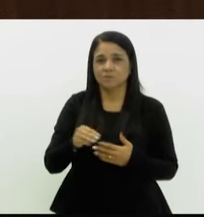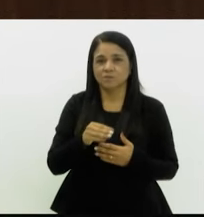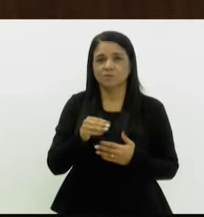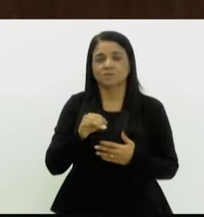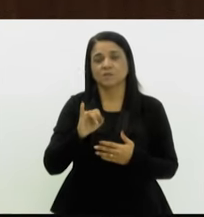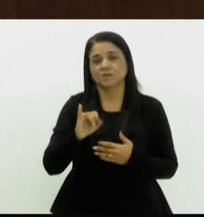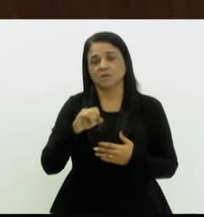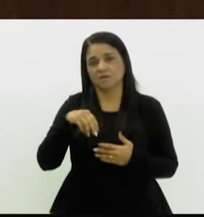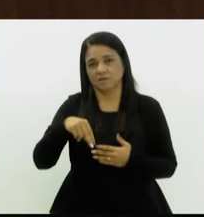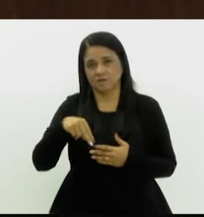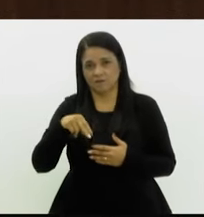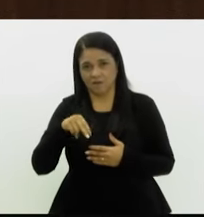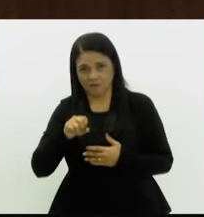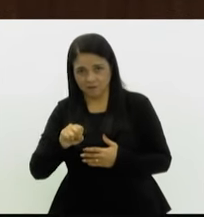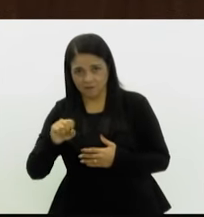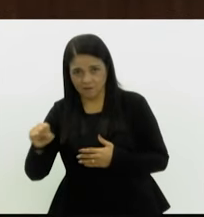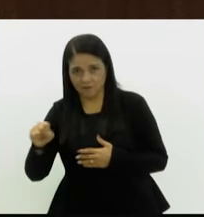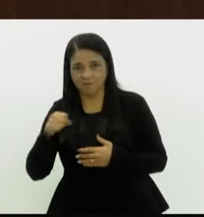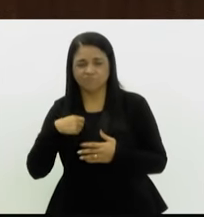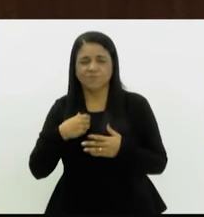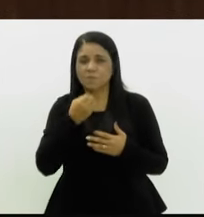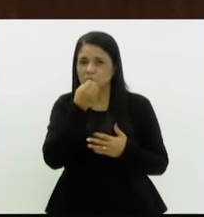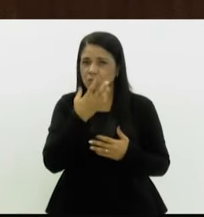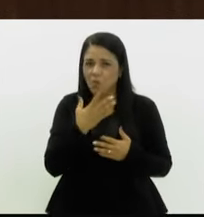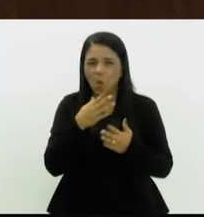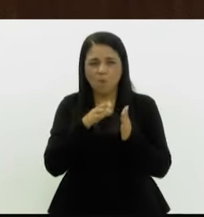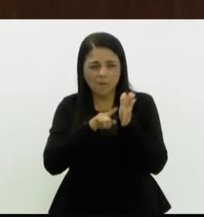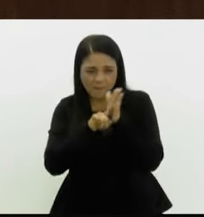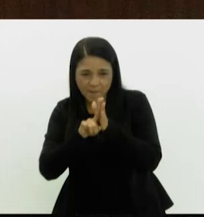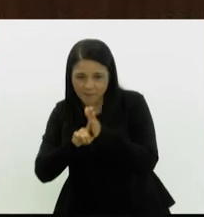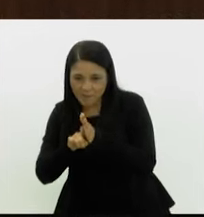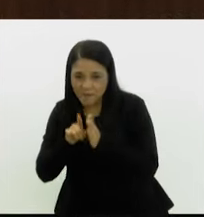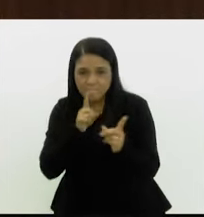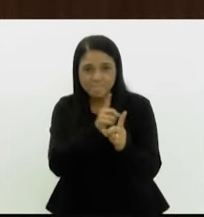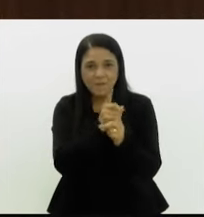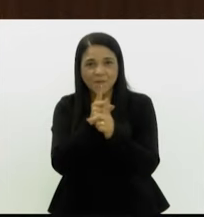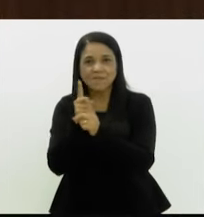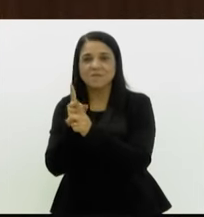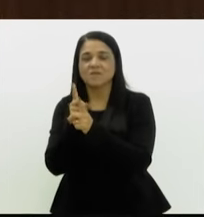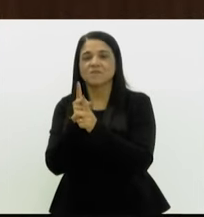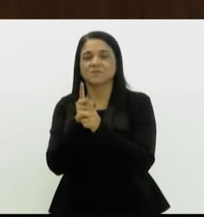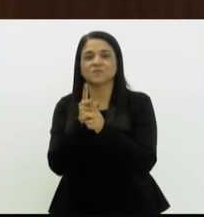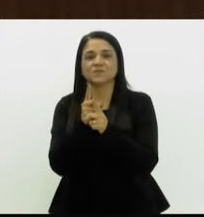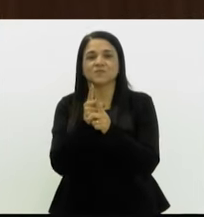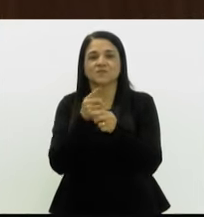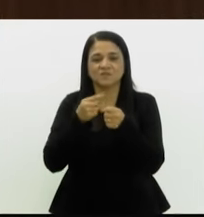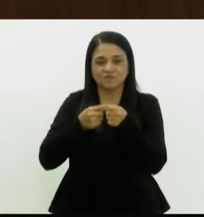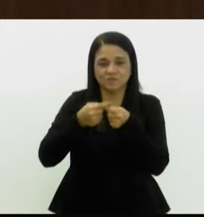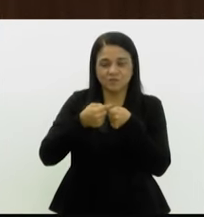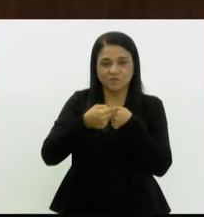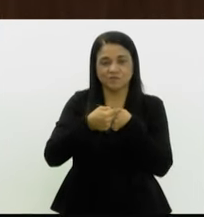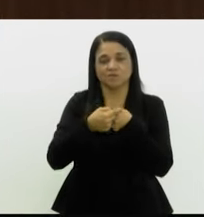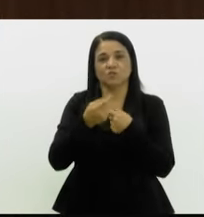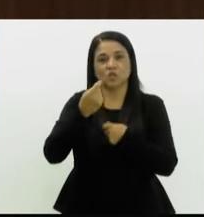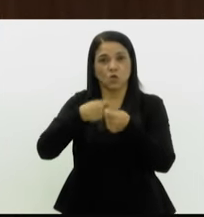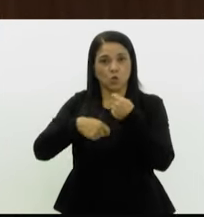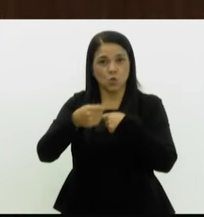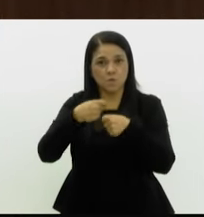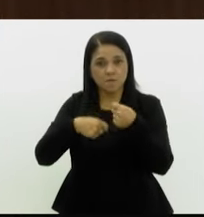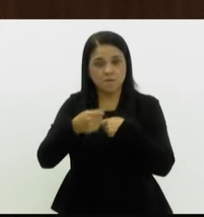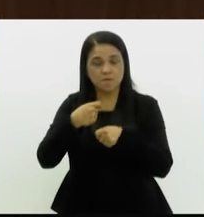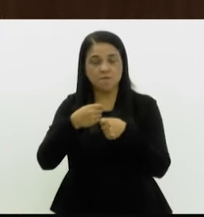gente verificar que, nos municípios de maior estabilidade econômica,